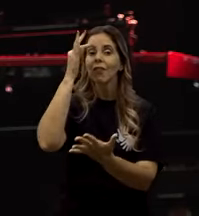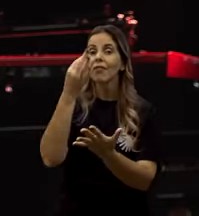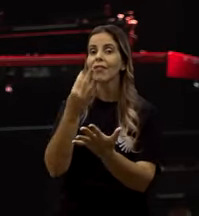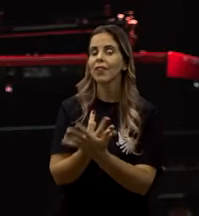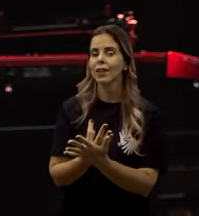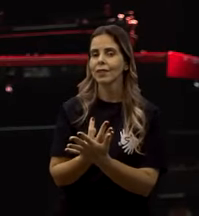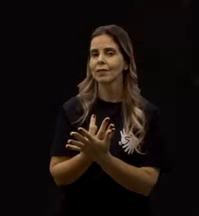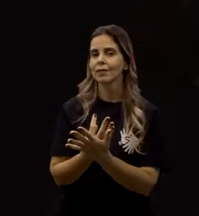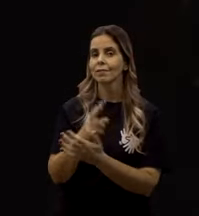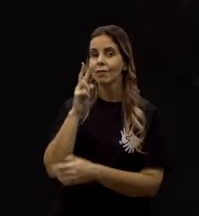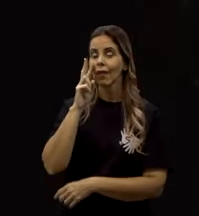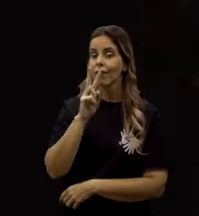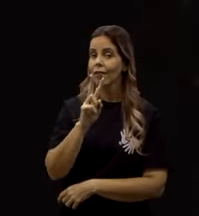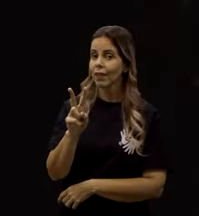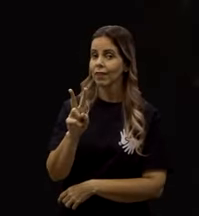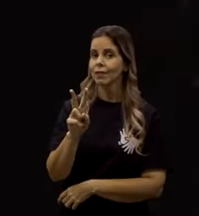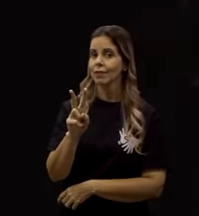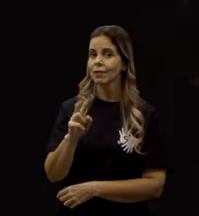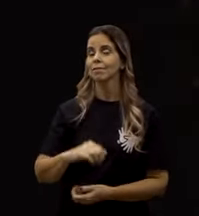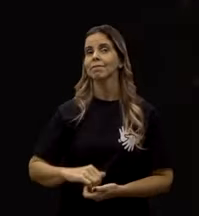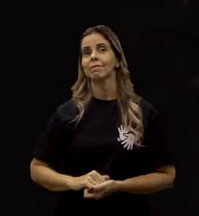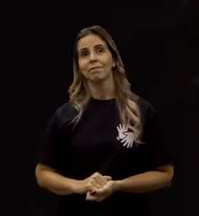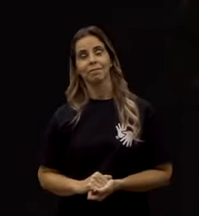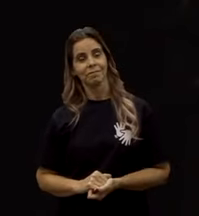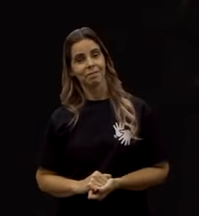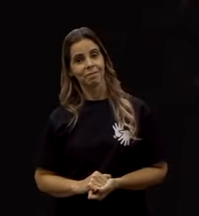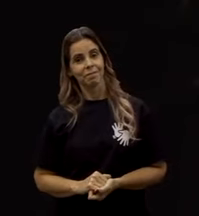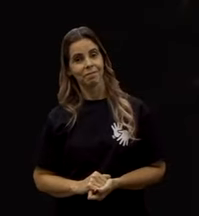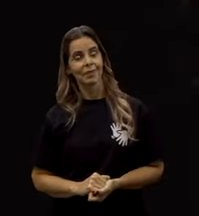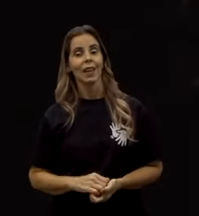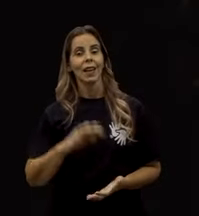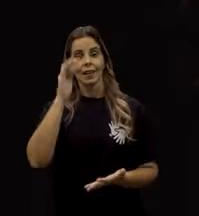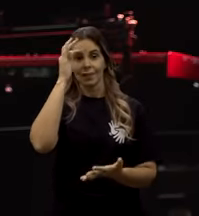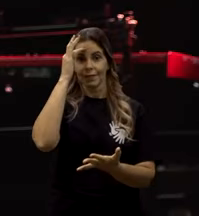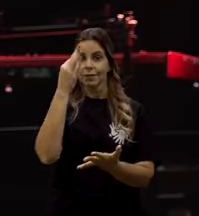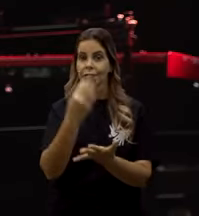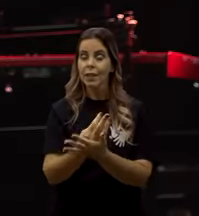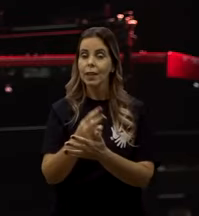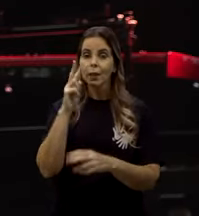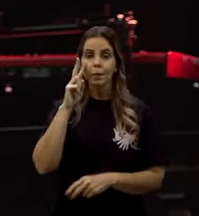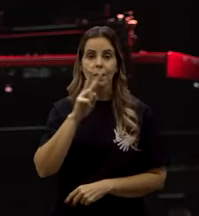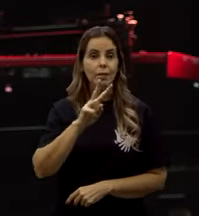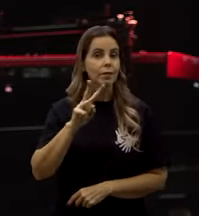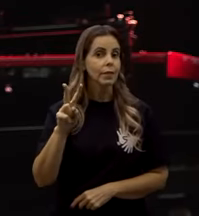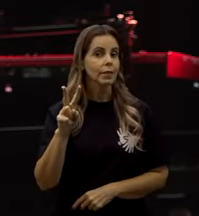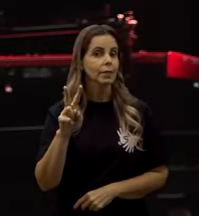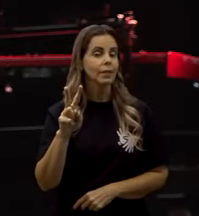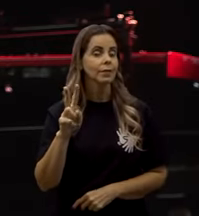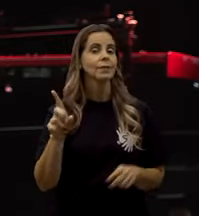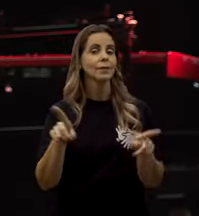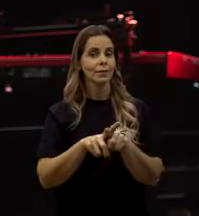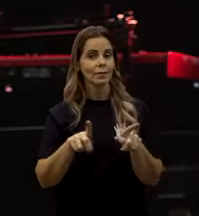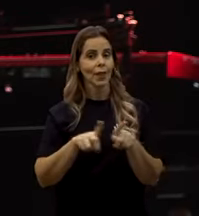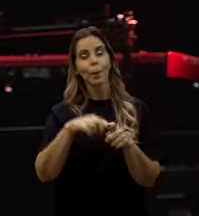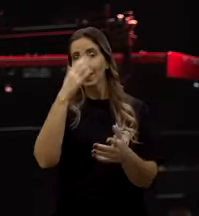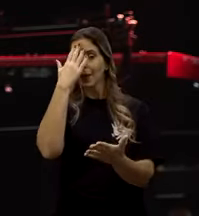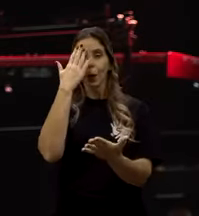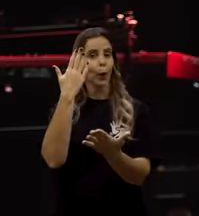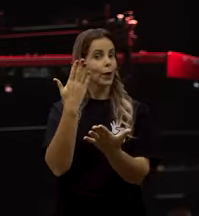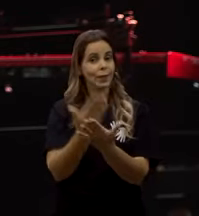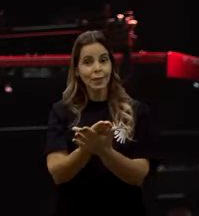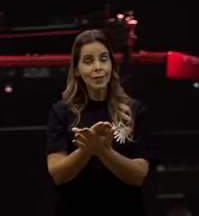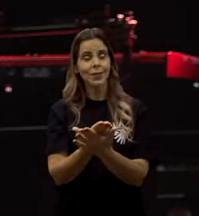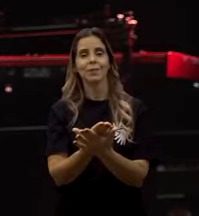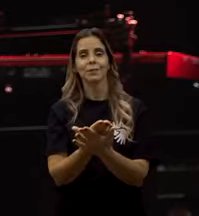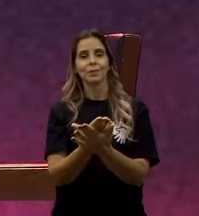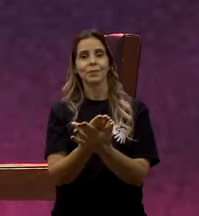vem bem eu tenho certeza que eu tô te falando se a fé vem por ouvir a incredulidade também vem minha